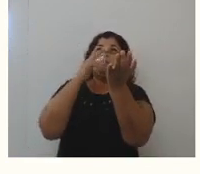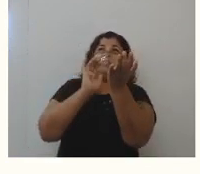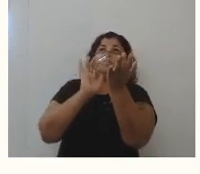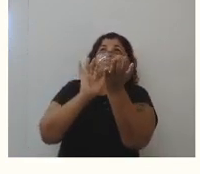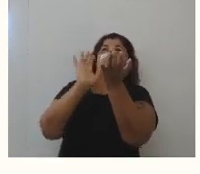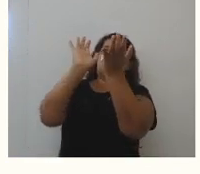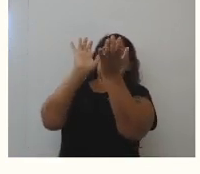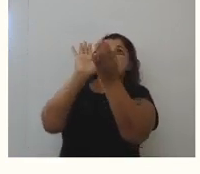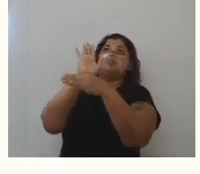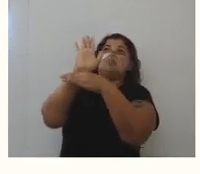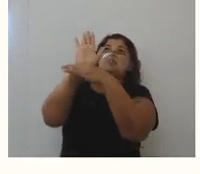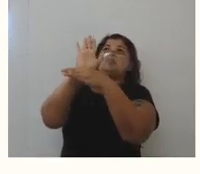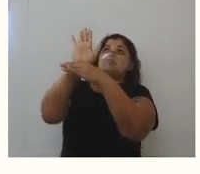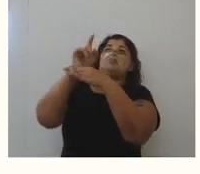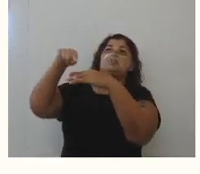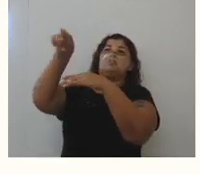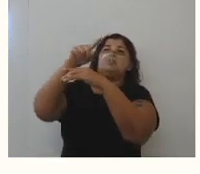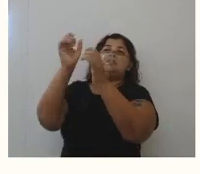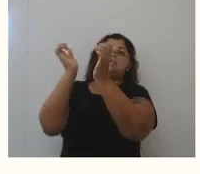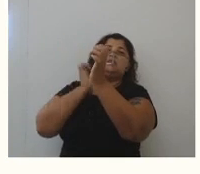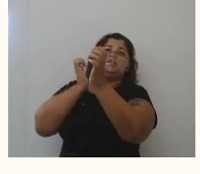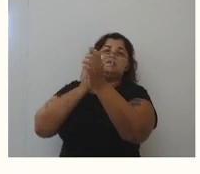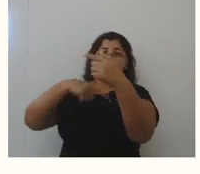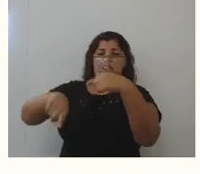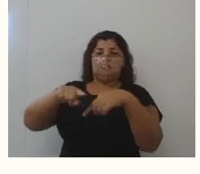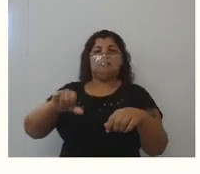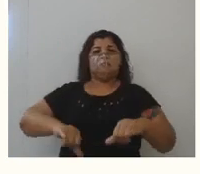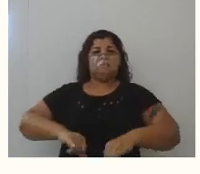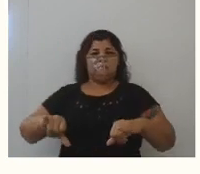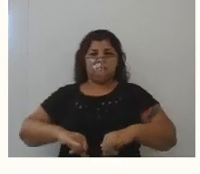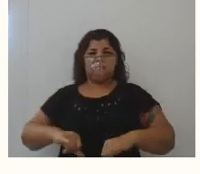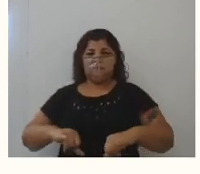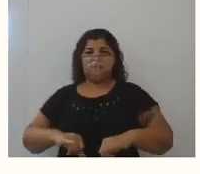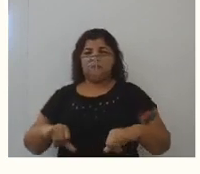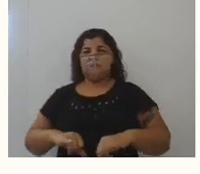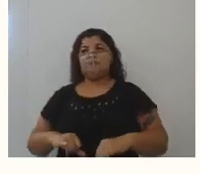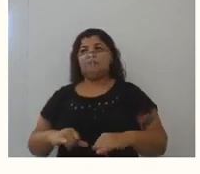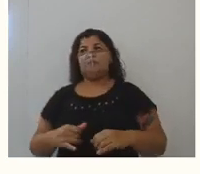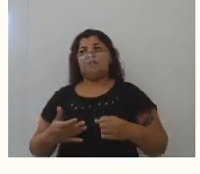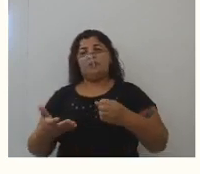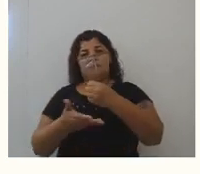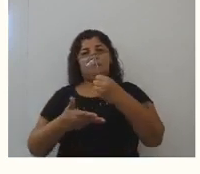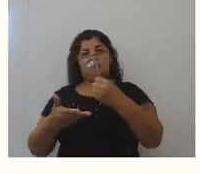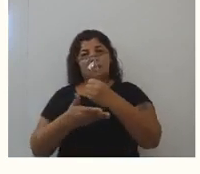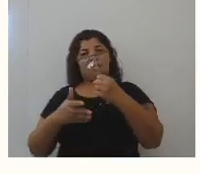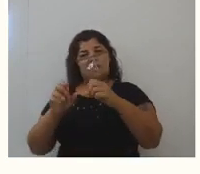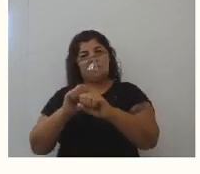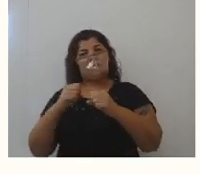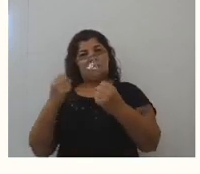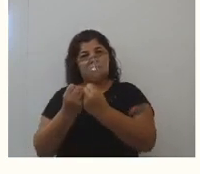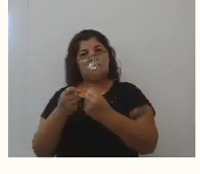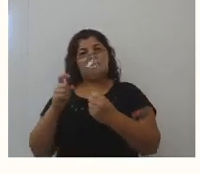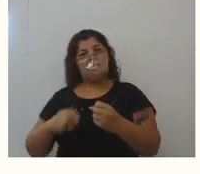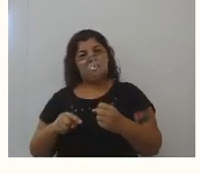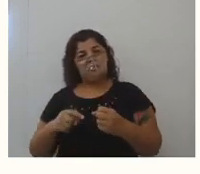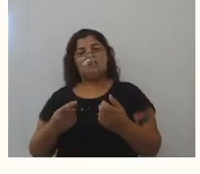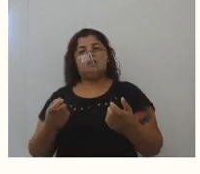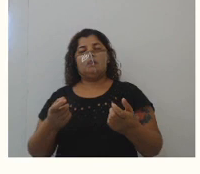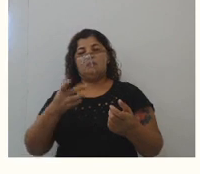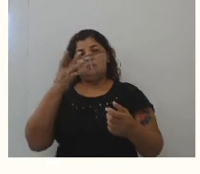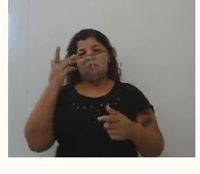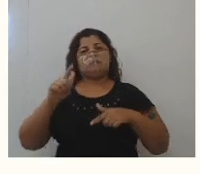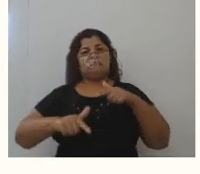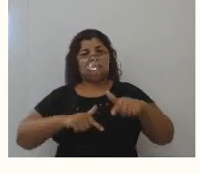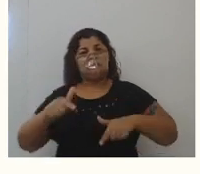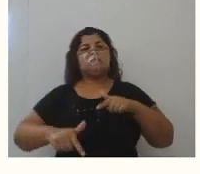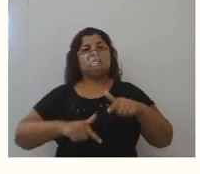sistema. E aí a gente chega no modo de produção socialista. A base econômica do socialismo é a propriedade social dos meios de produção, ou seja,